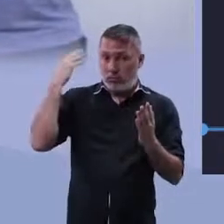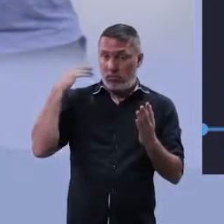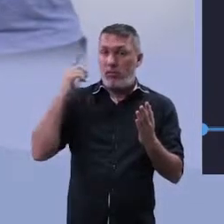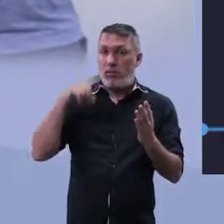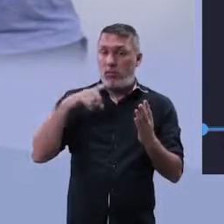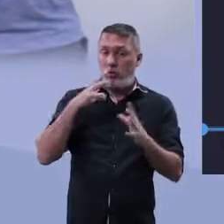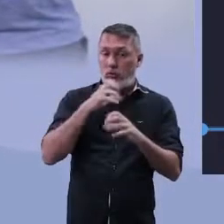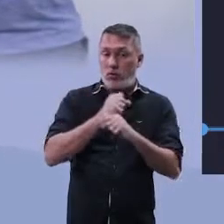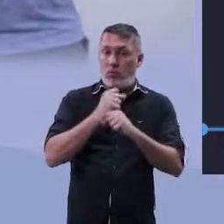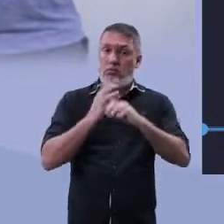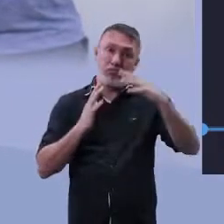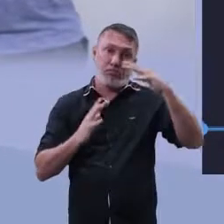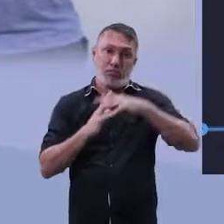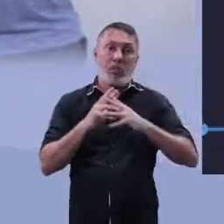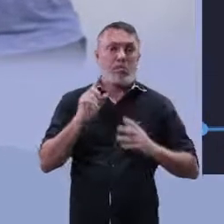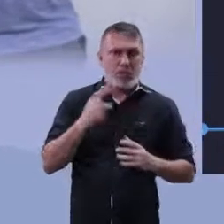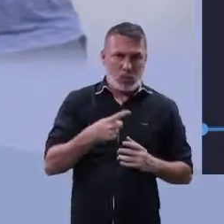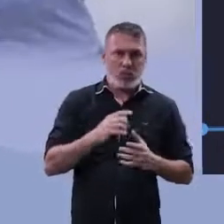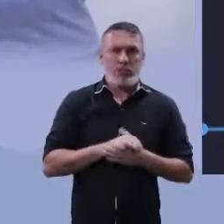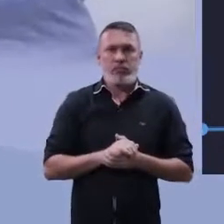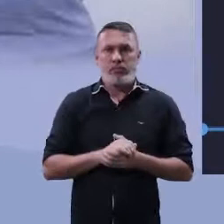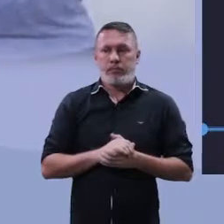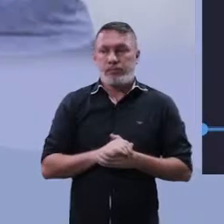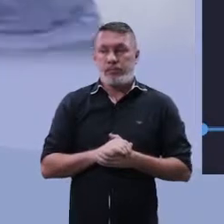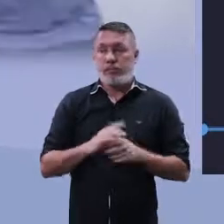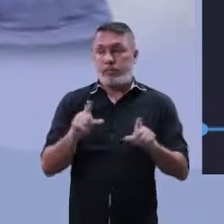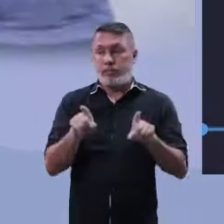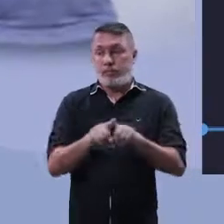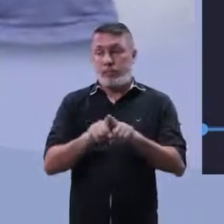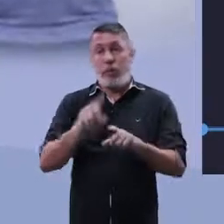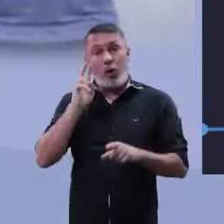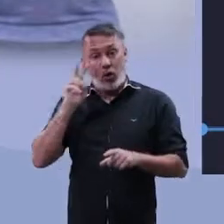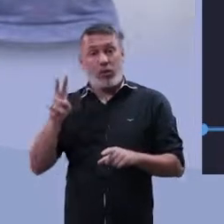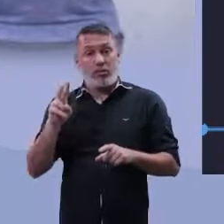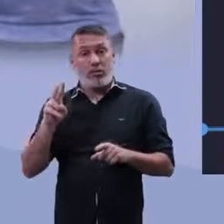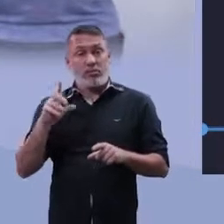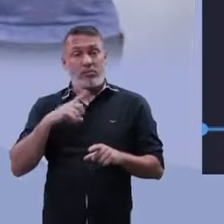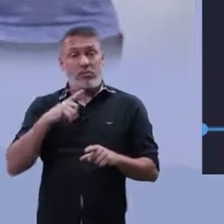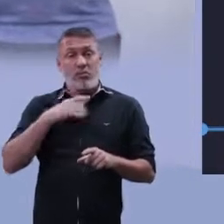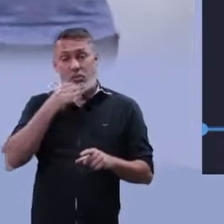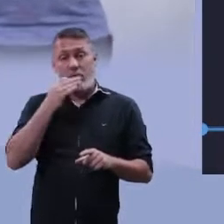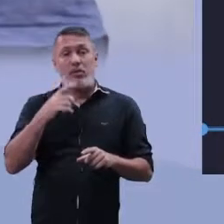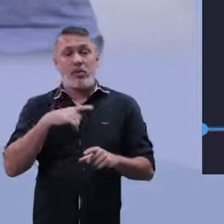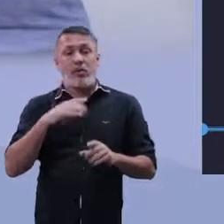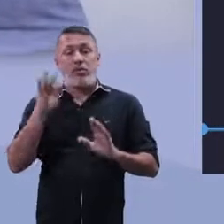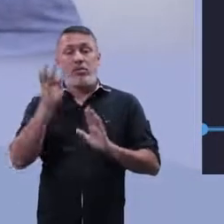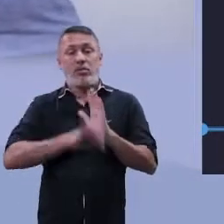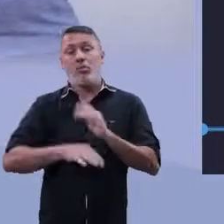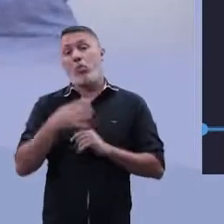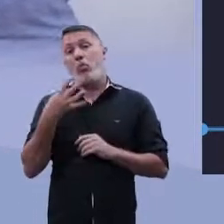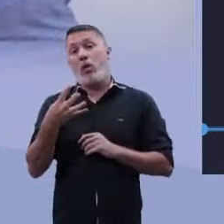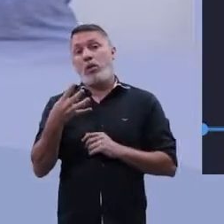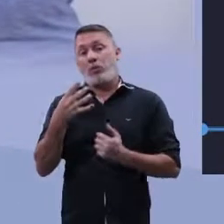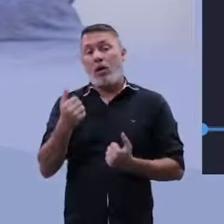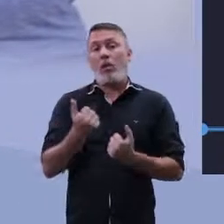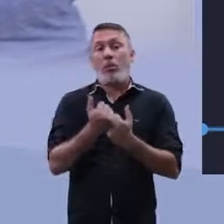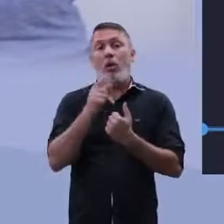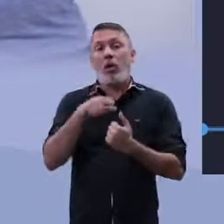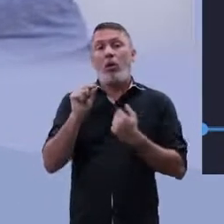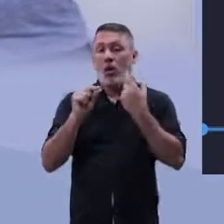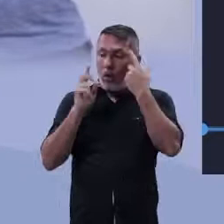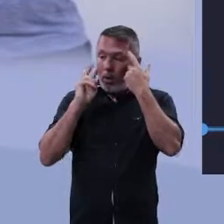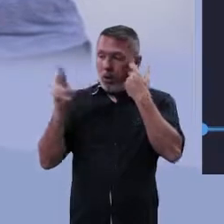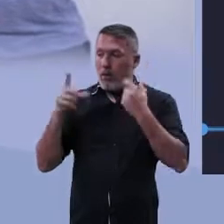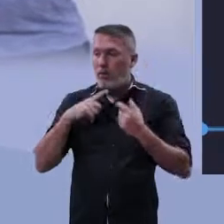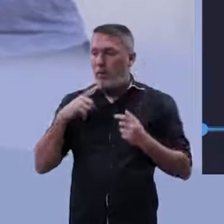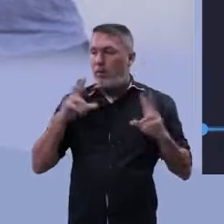que alcançou a nota 1000. Nós temos também o texto de número 4, né? O quarto texto de apoio, que ele vai trazer,